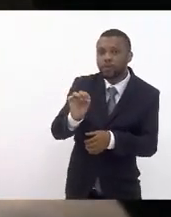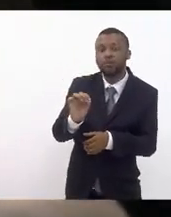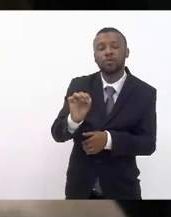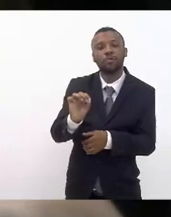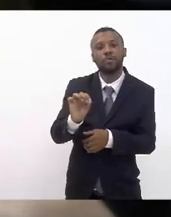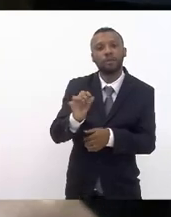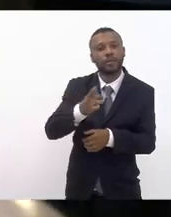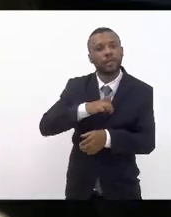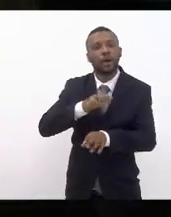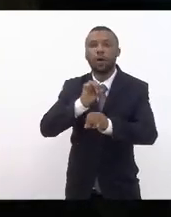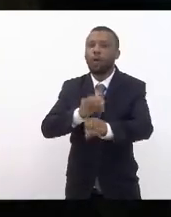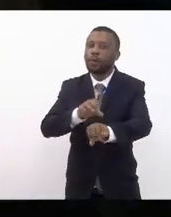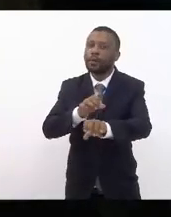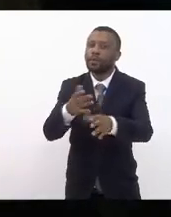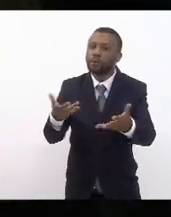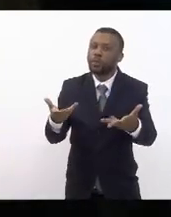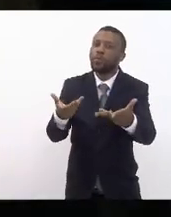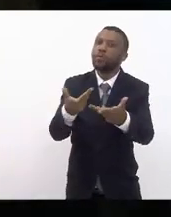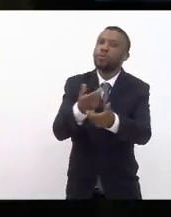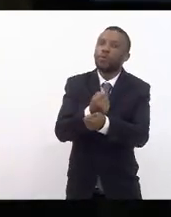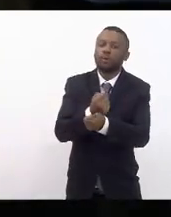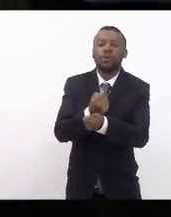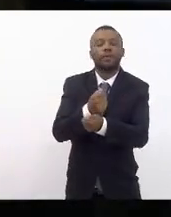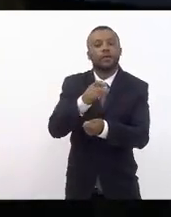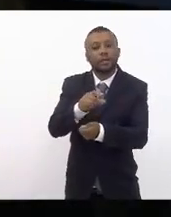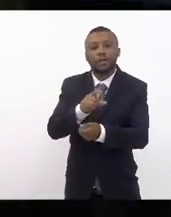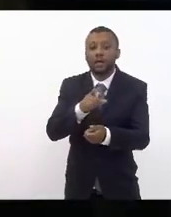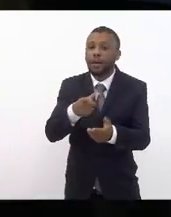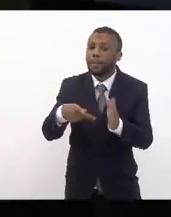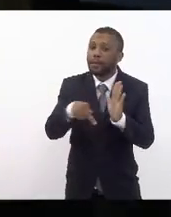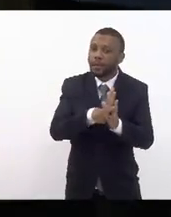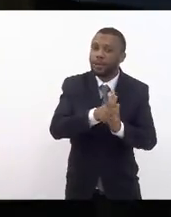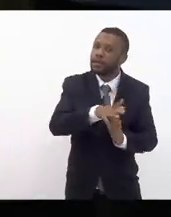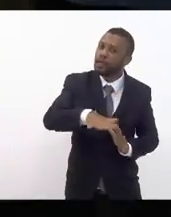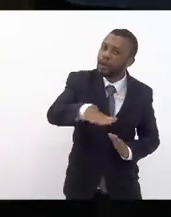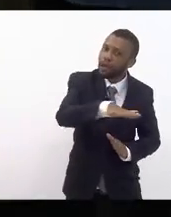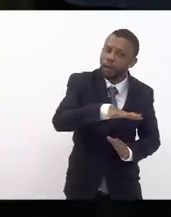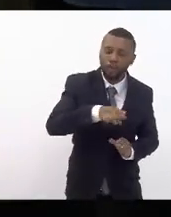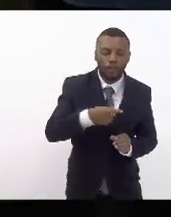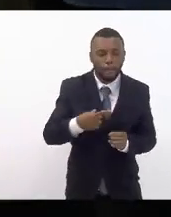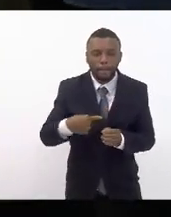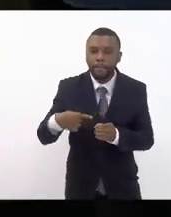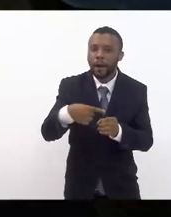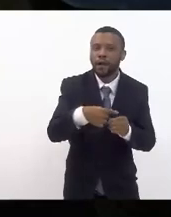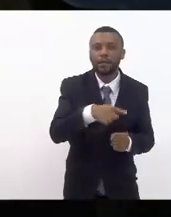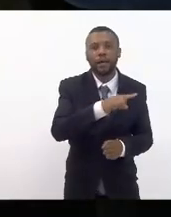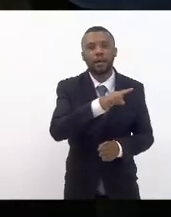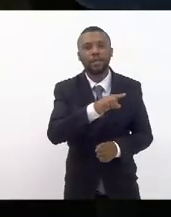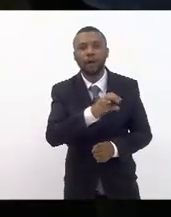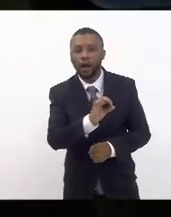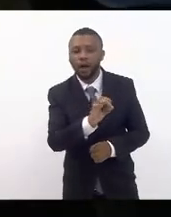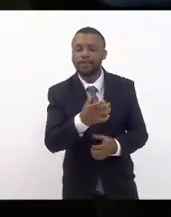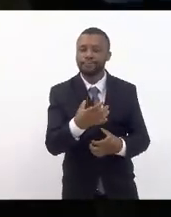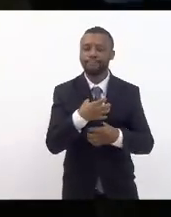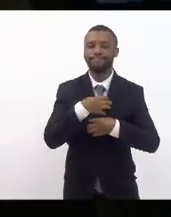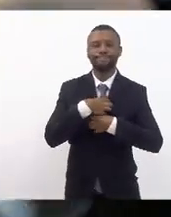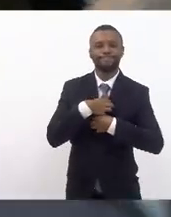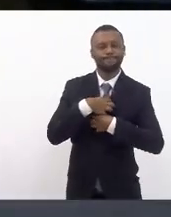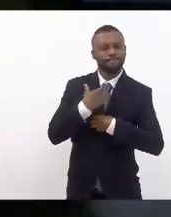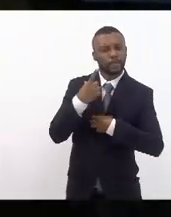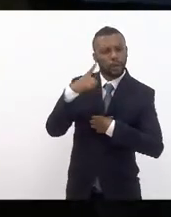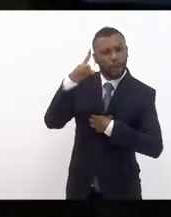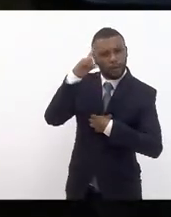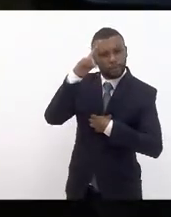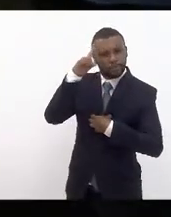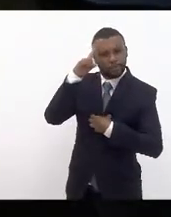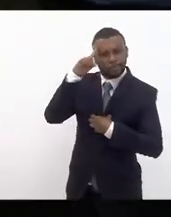de excelência que pertence ao território da Zona Oeste, que tem a ver, que faz sentido para o cotidiano dos moradores